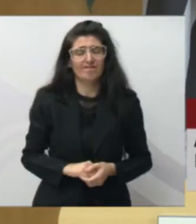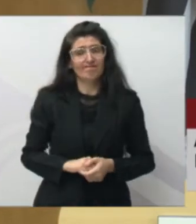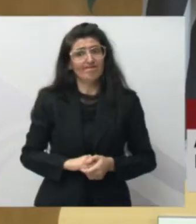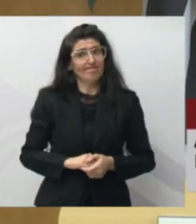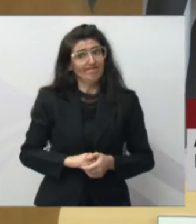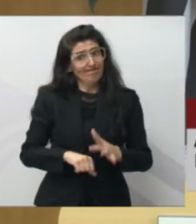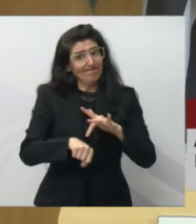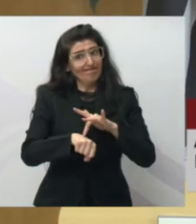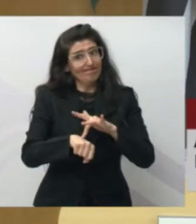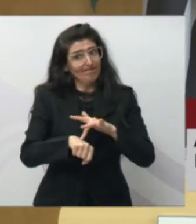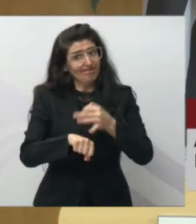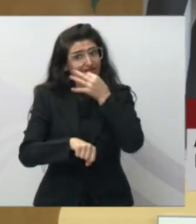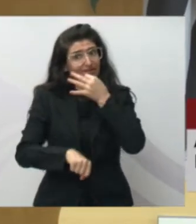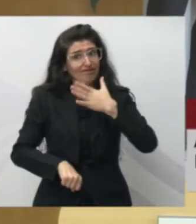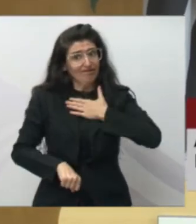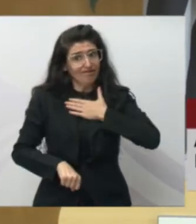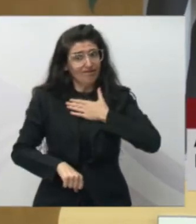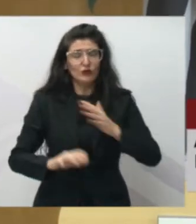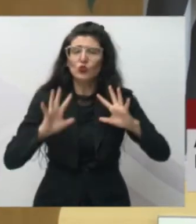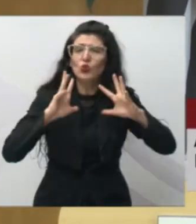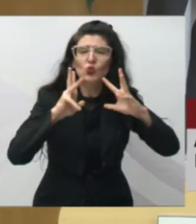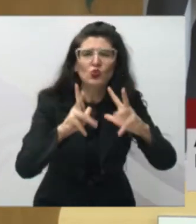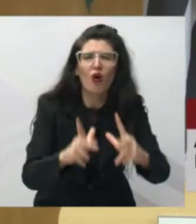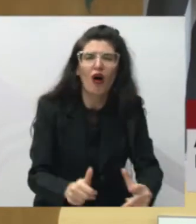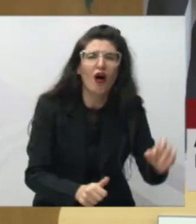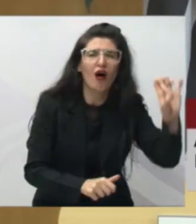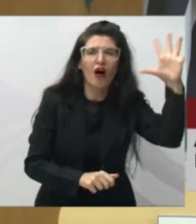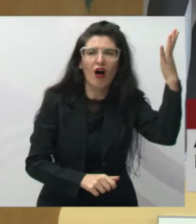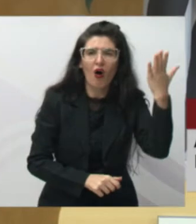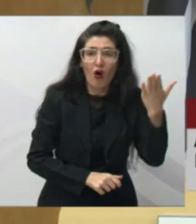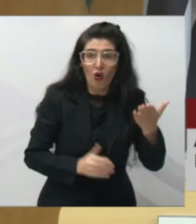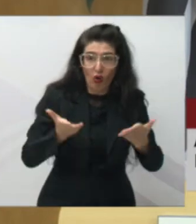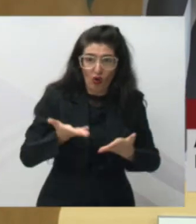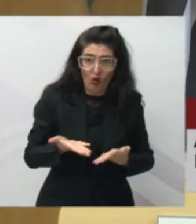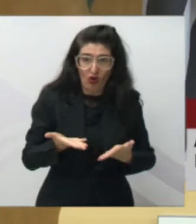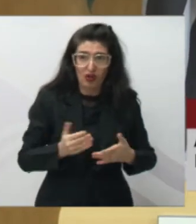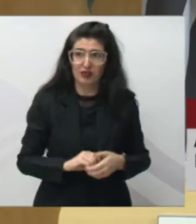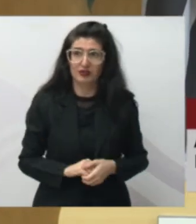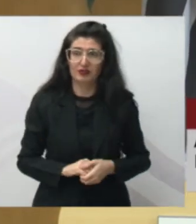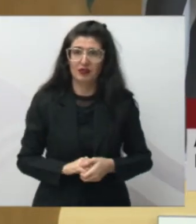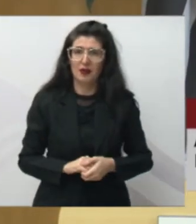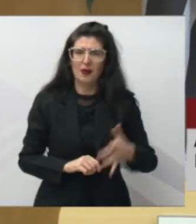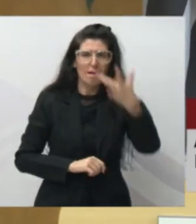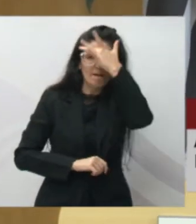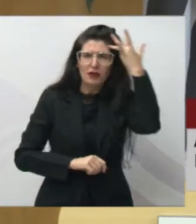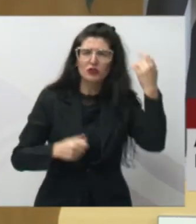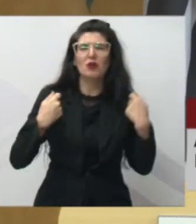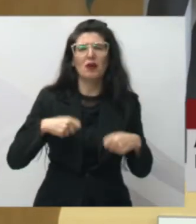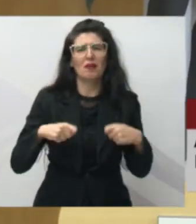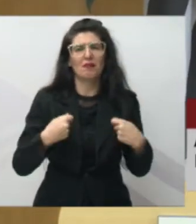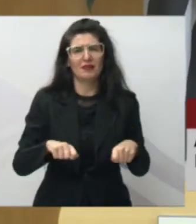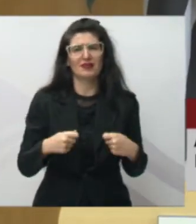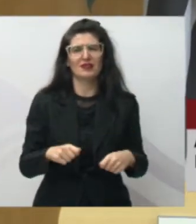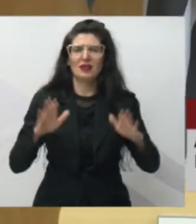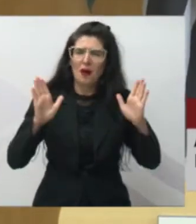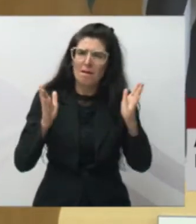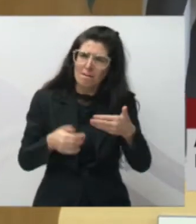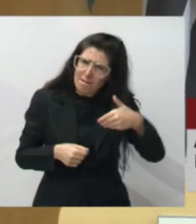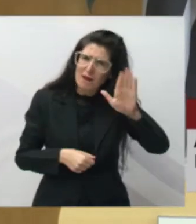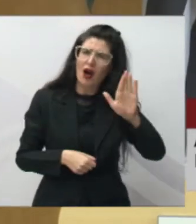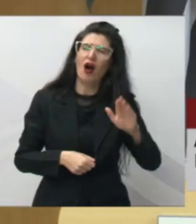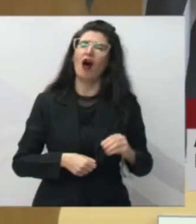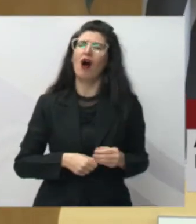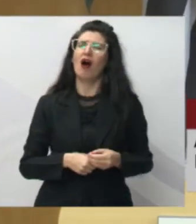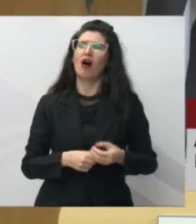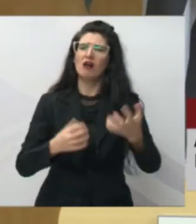realidade, tudo isso que está acontecendo hoje é um pouco para as pessoas terem um pouco mais de humanidade com as pessoas, é